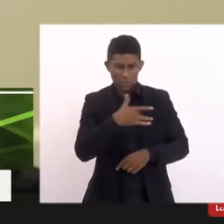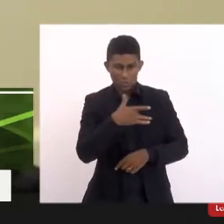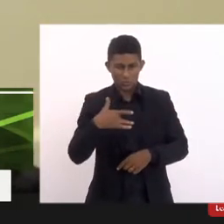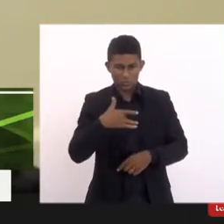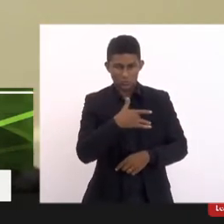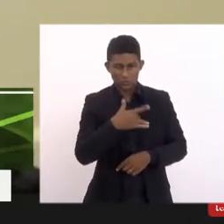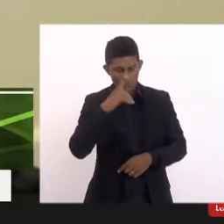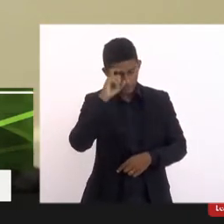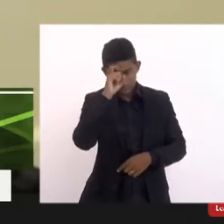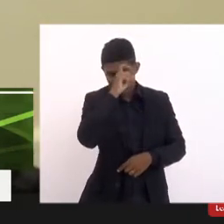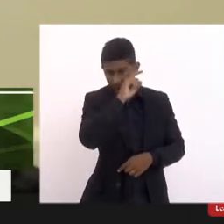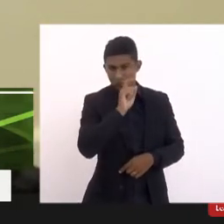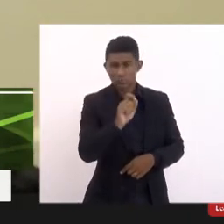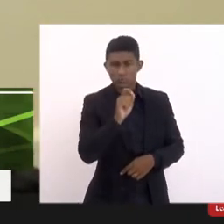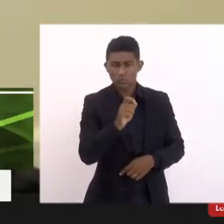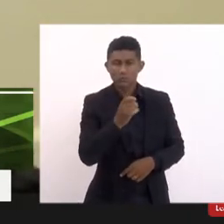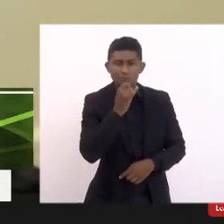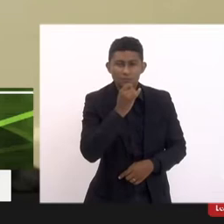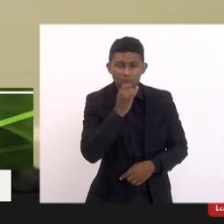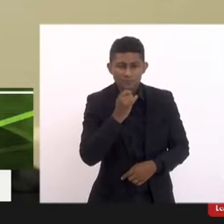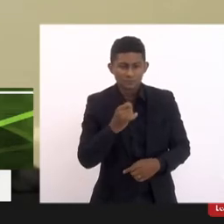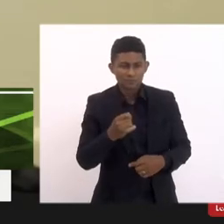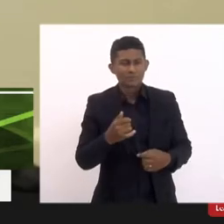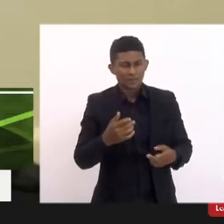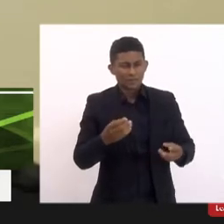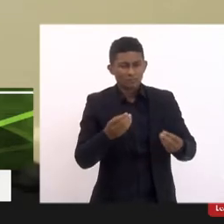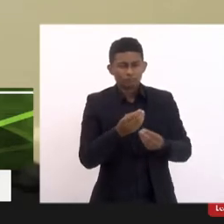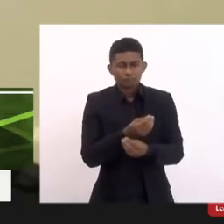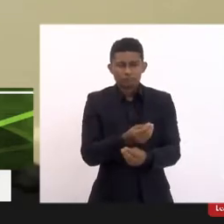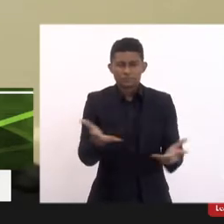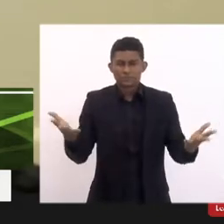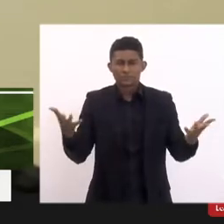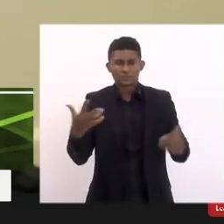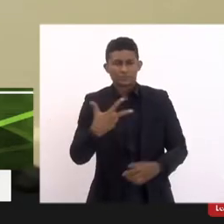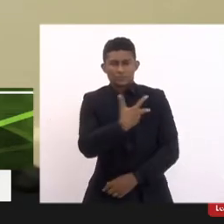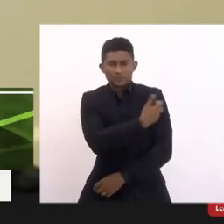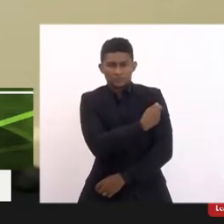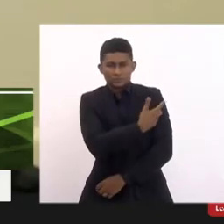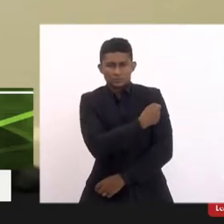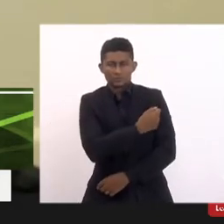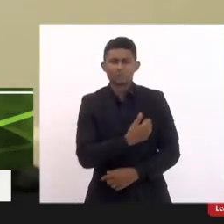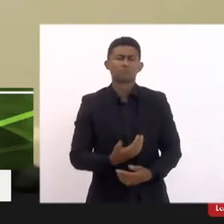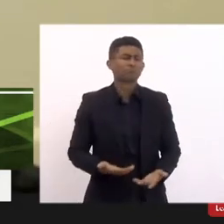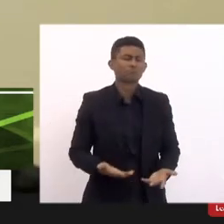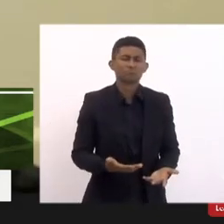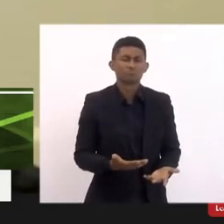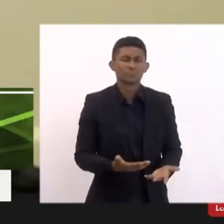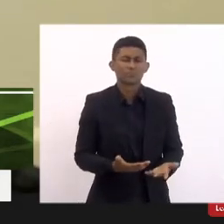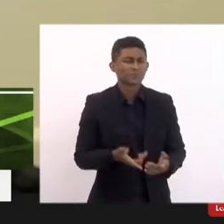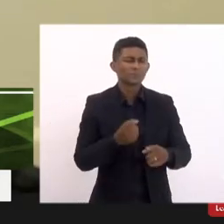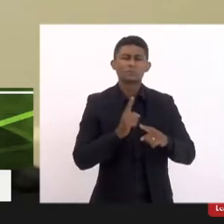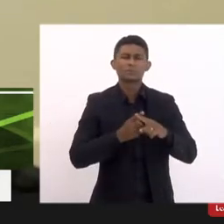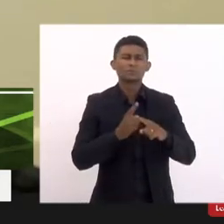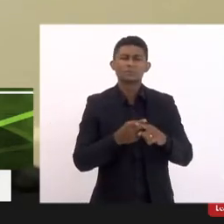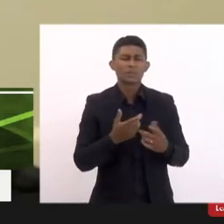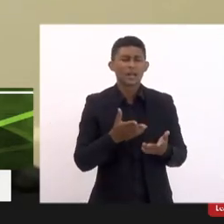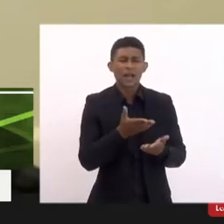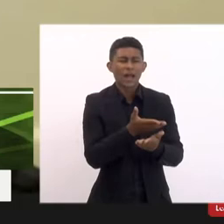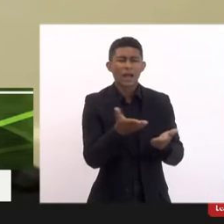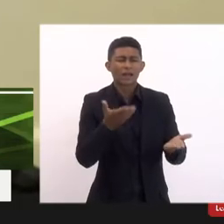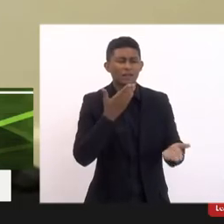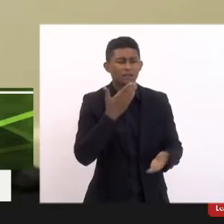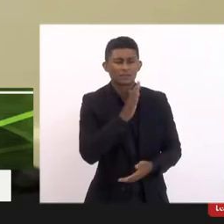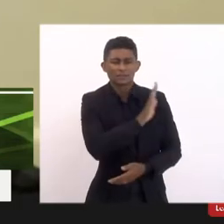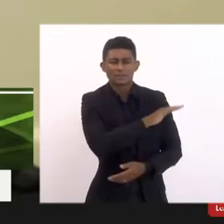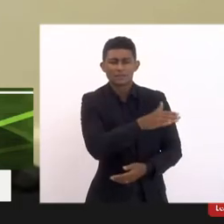disponibiliza o imunizante. Se você tem hoje, é difícil de entender porque a cobertura da vacina de crianças de